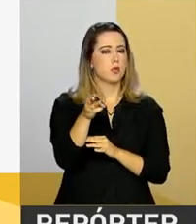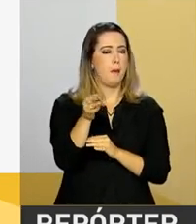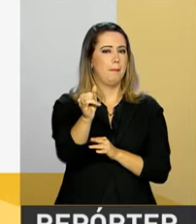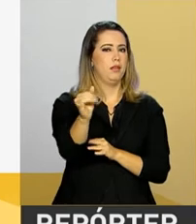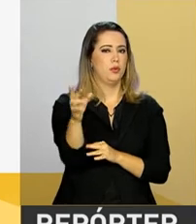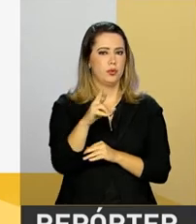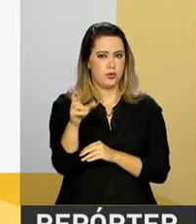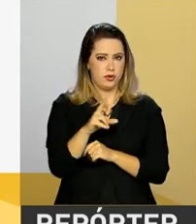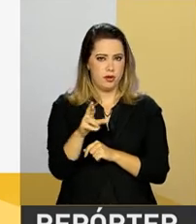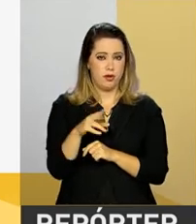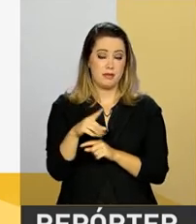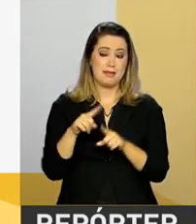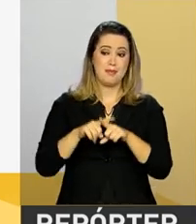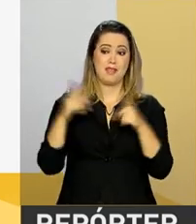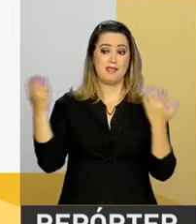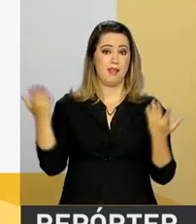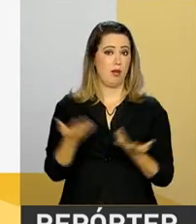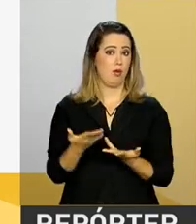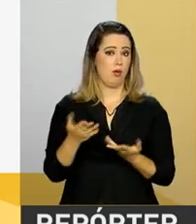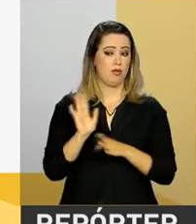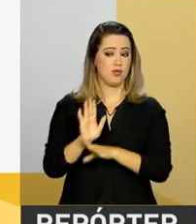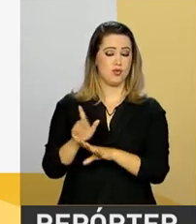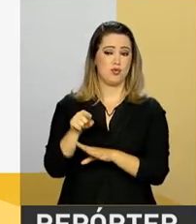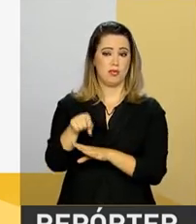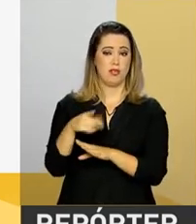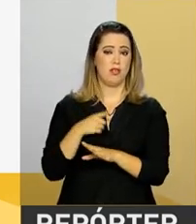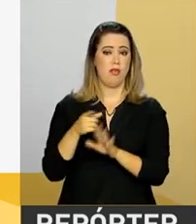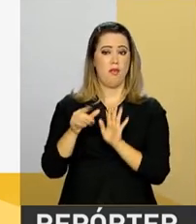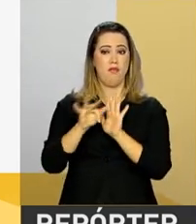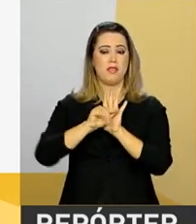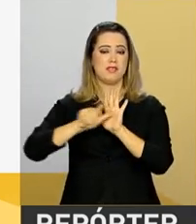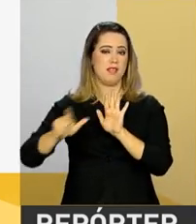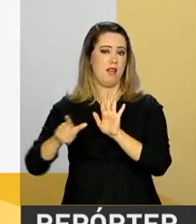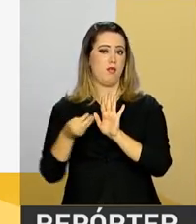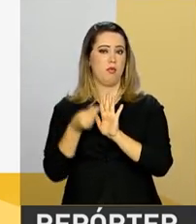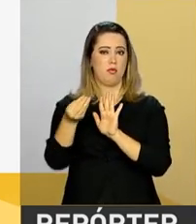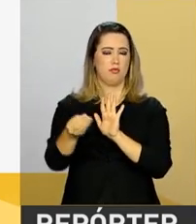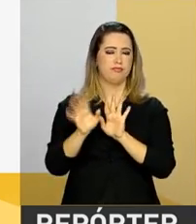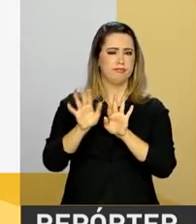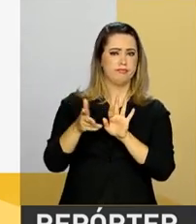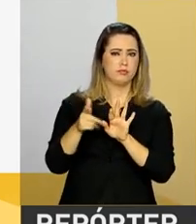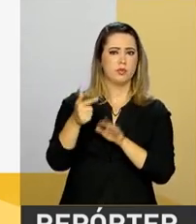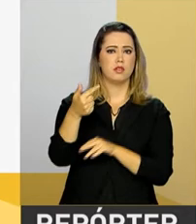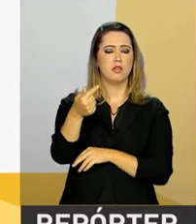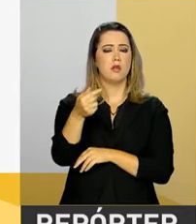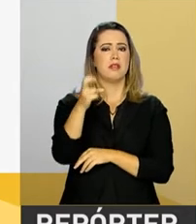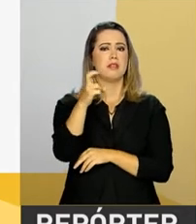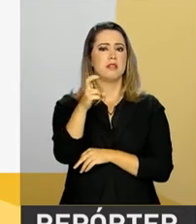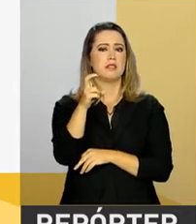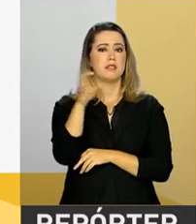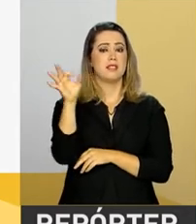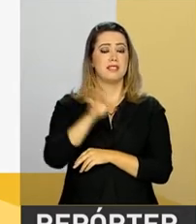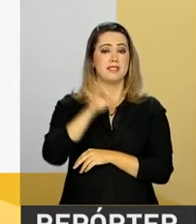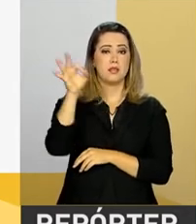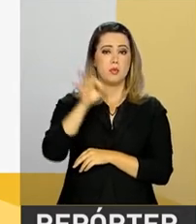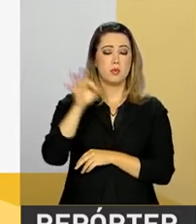tendo agora é um benefício fiscal ea cerca de 75%